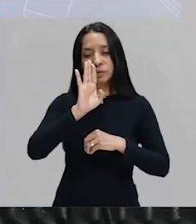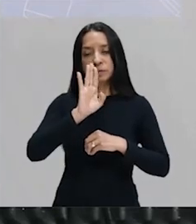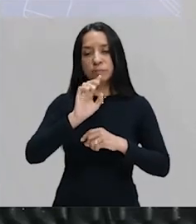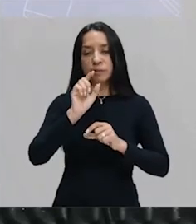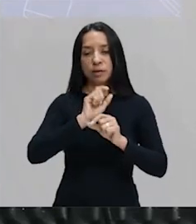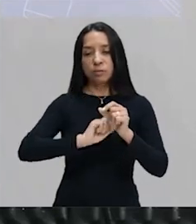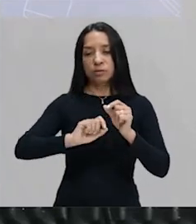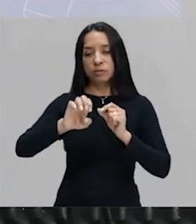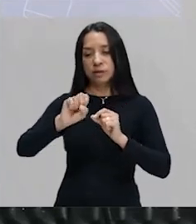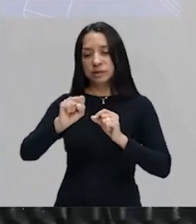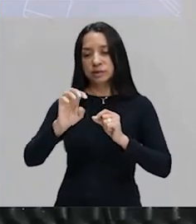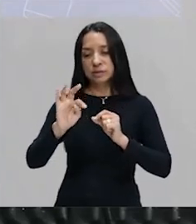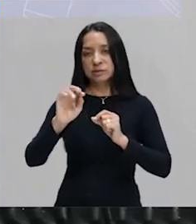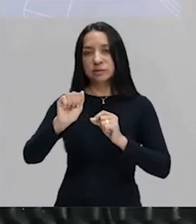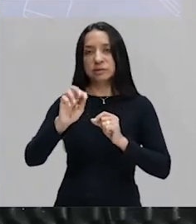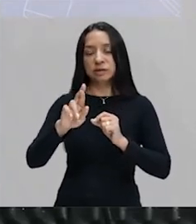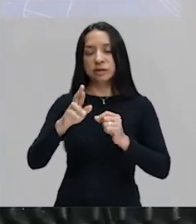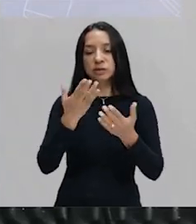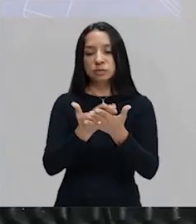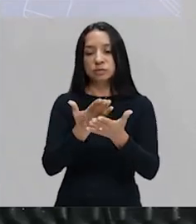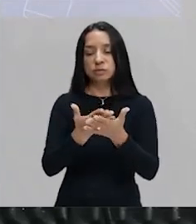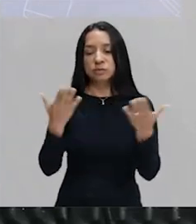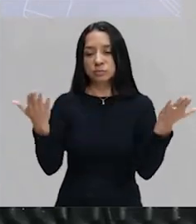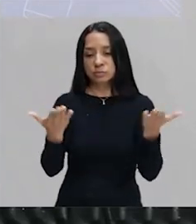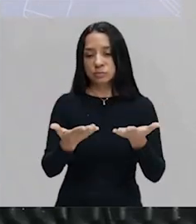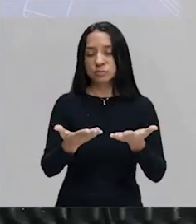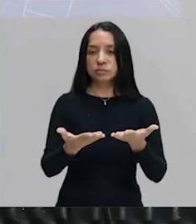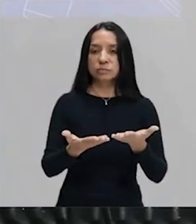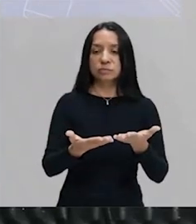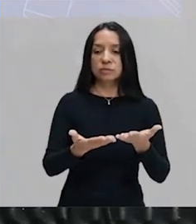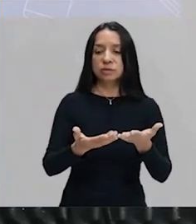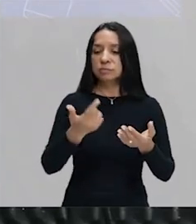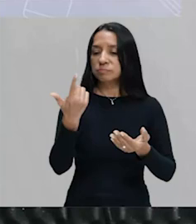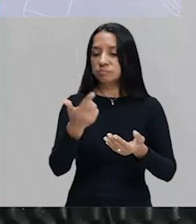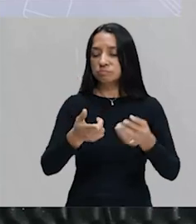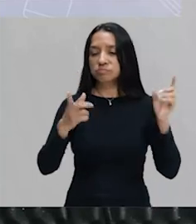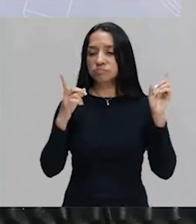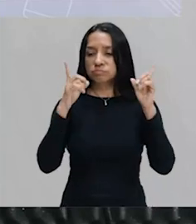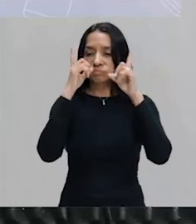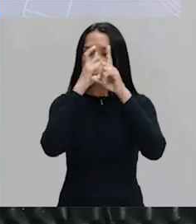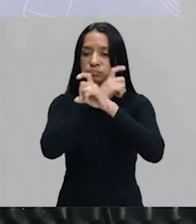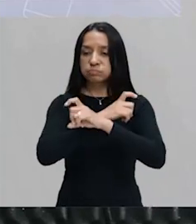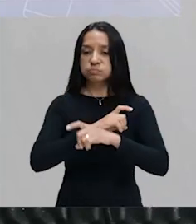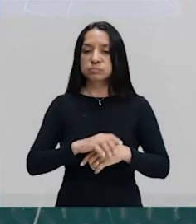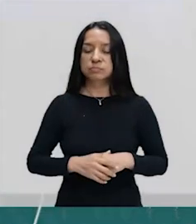estamos estudando hoje. Então, também não tem muita dificuldade.